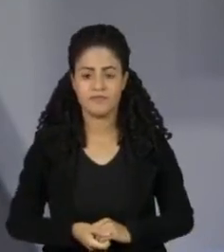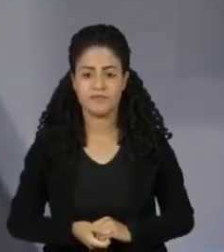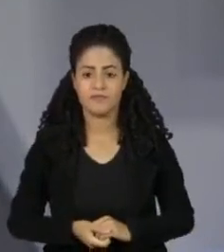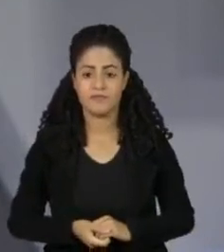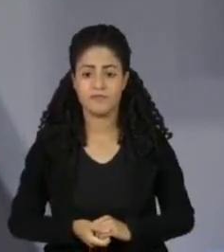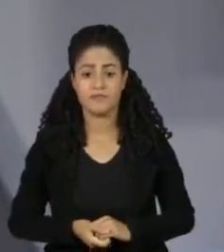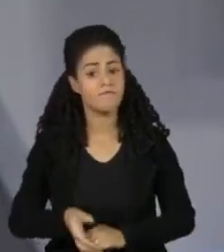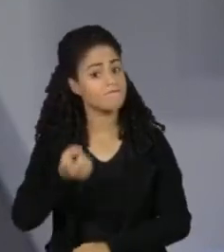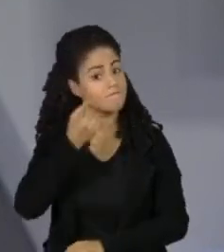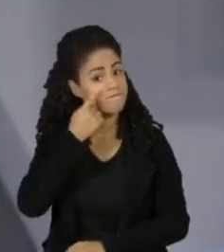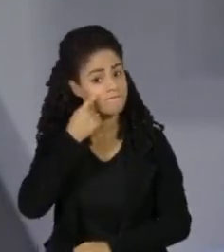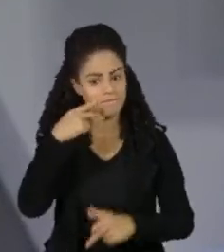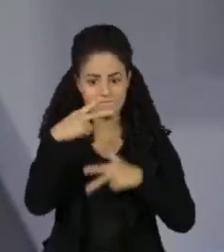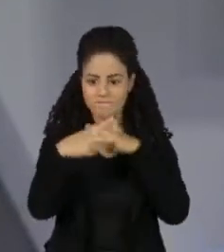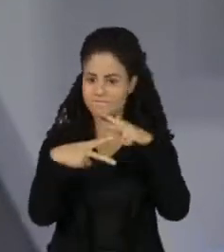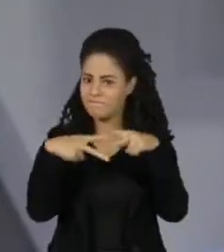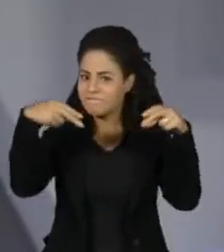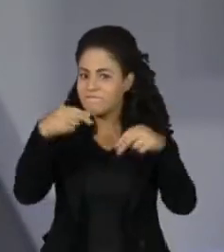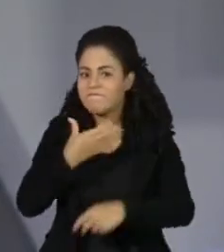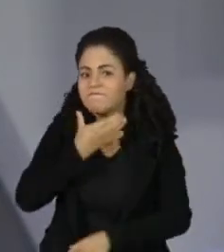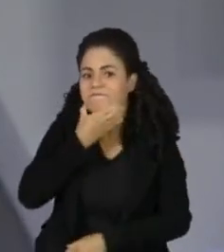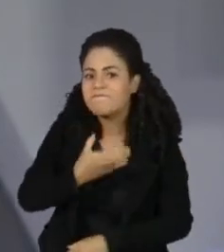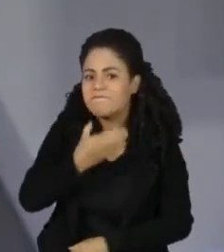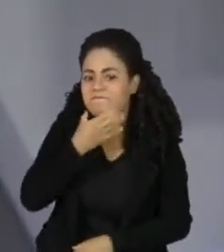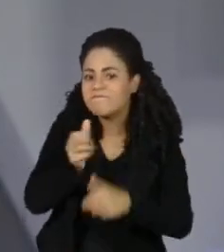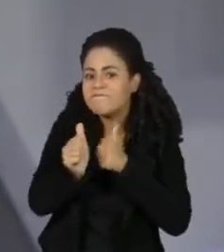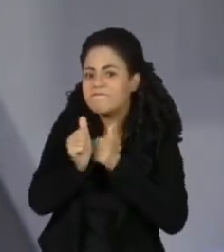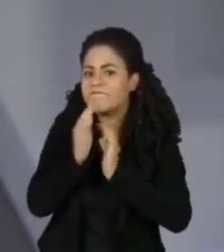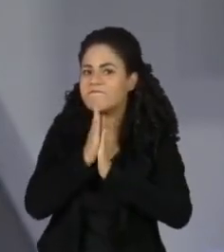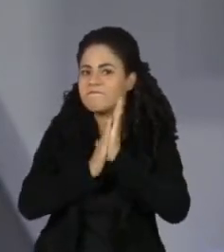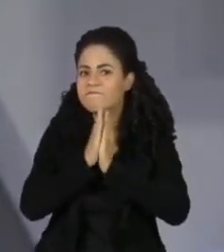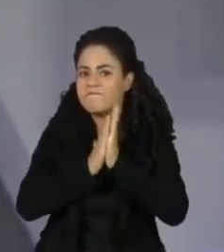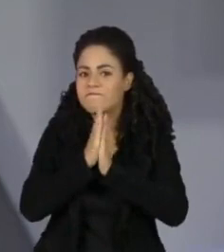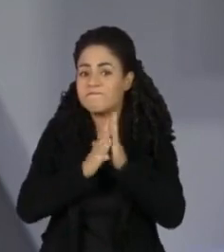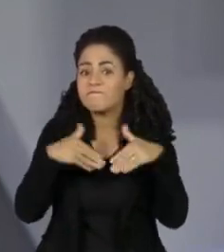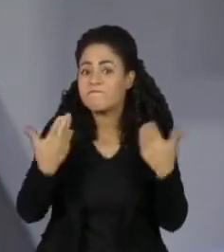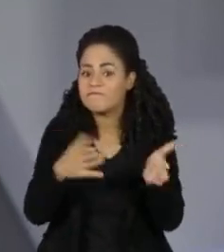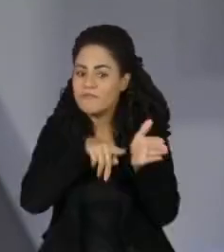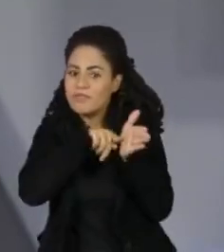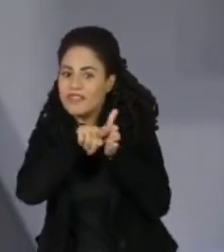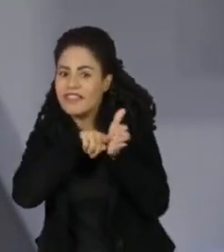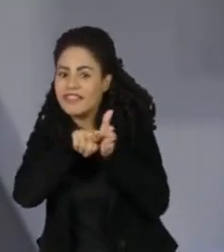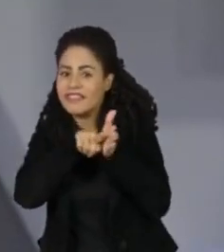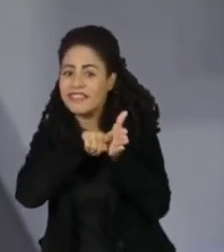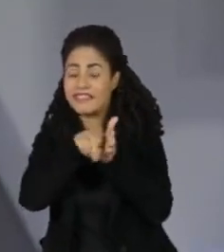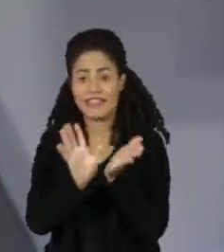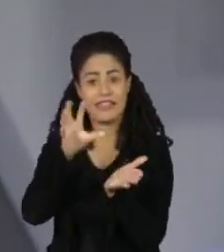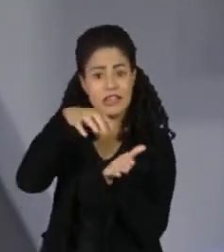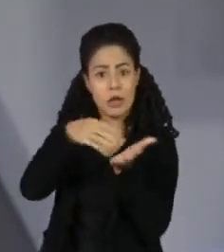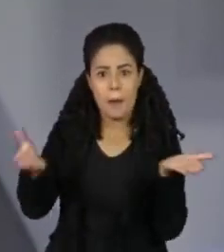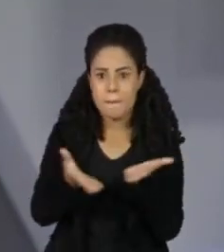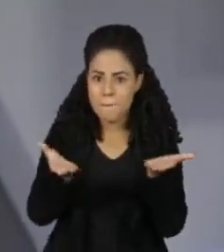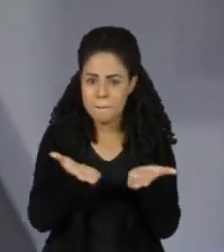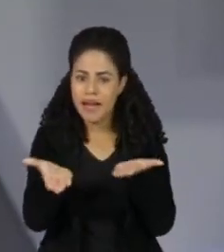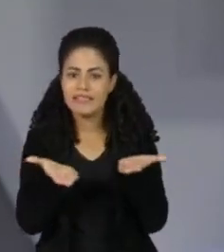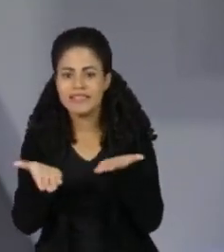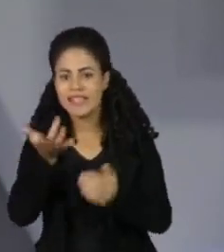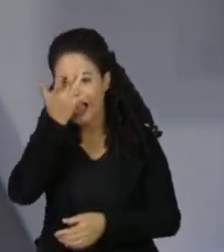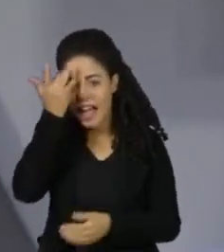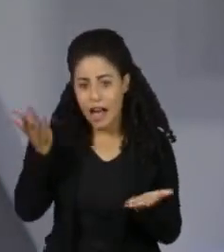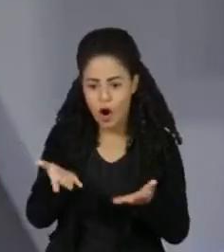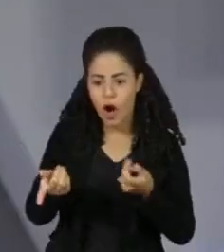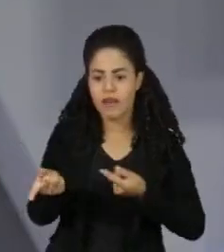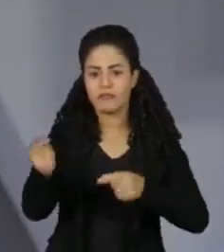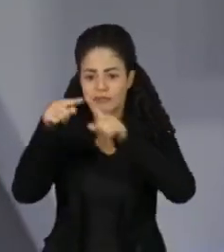A hora do presente de Natal se aproxima. E segundo pesquisa da Confederação Nacional dos Dirigentes